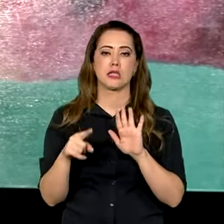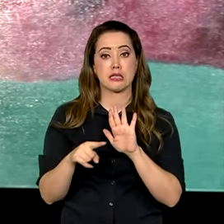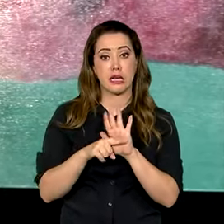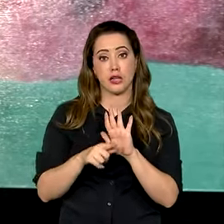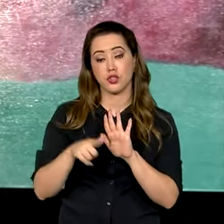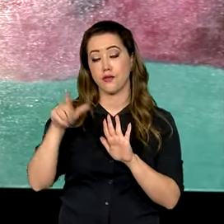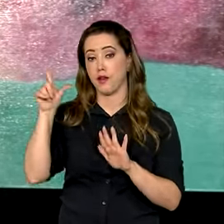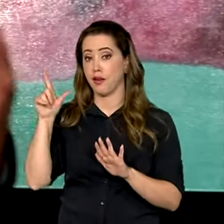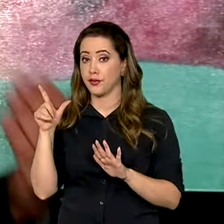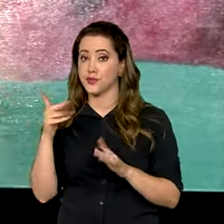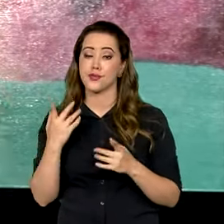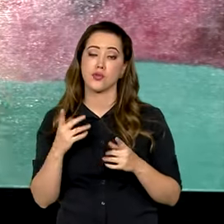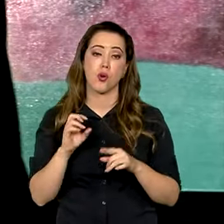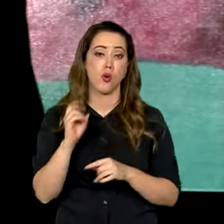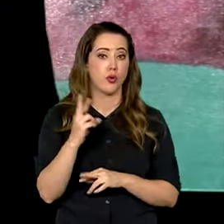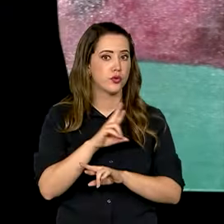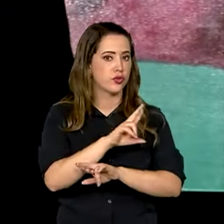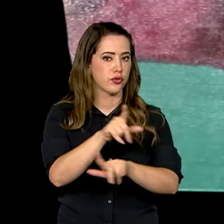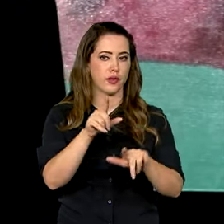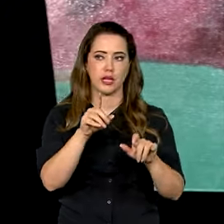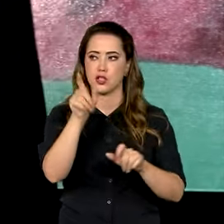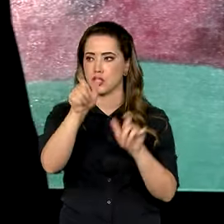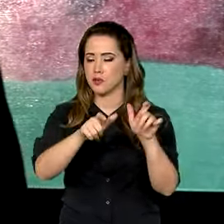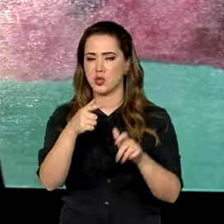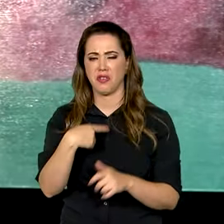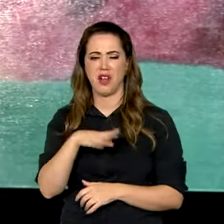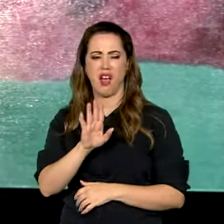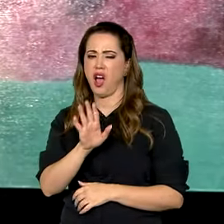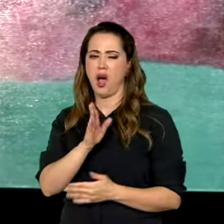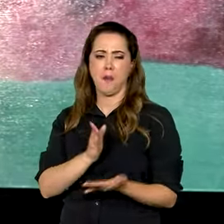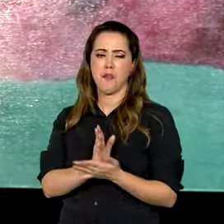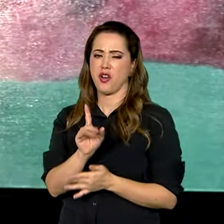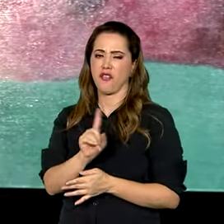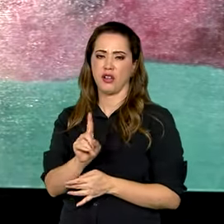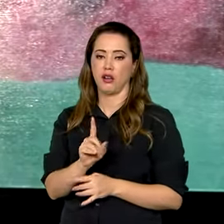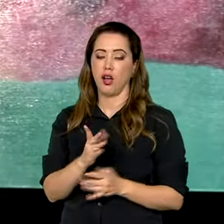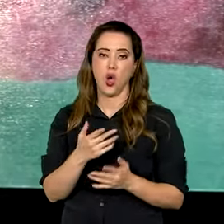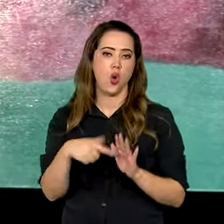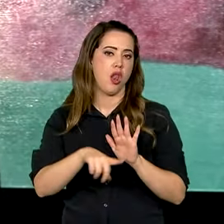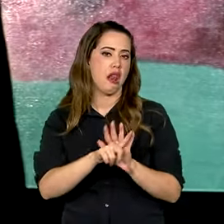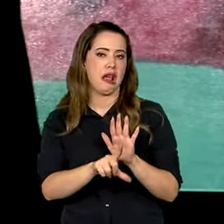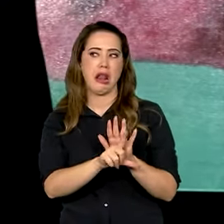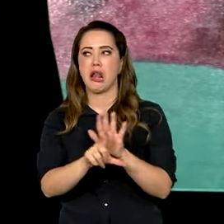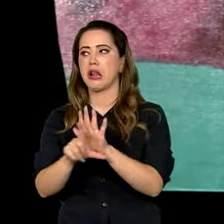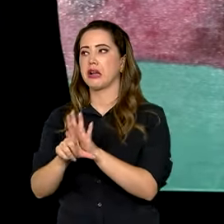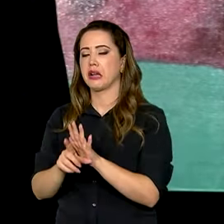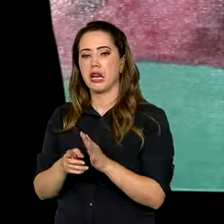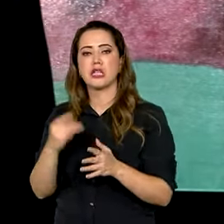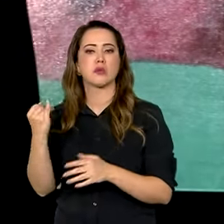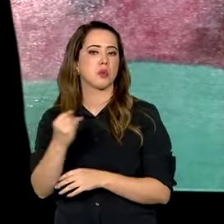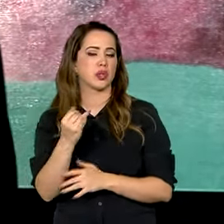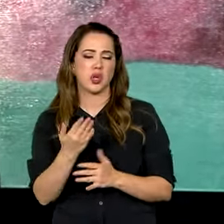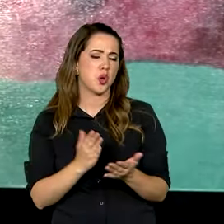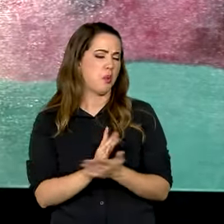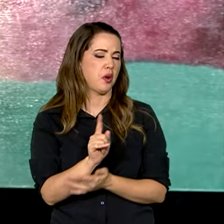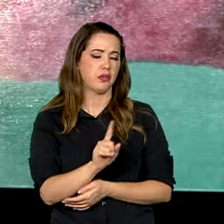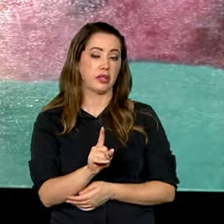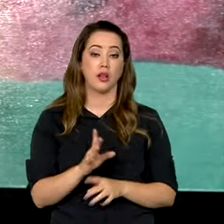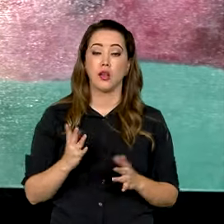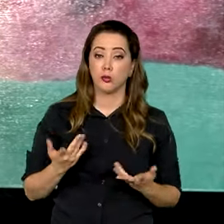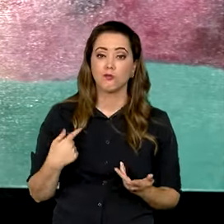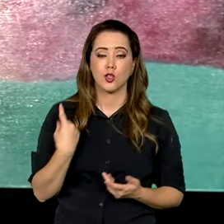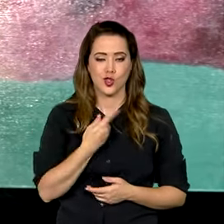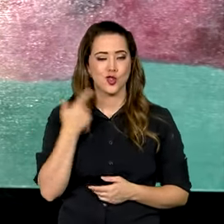negativas, contrariando aqueles que achavam que a gente não ia aprovar a reforma tributária, CARF, MP85,